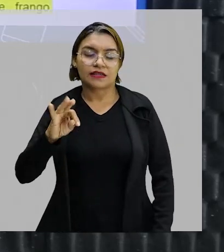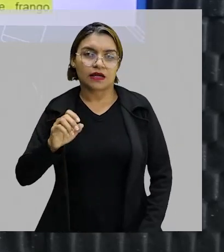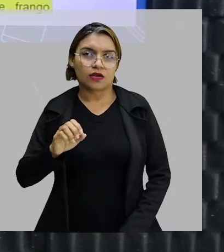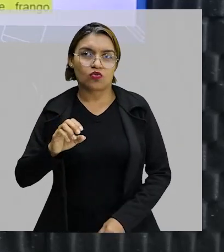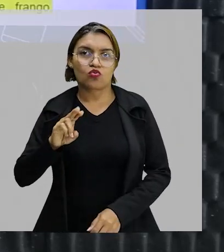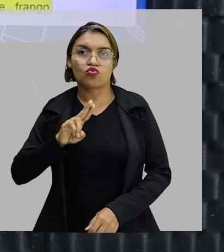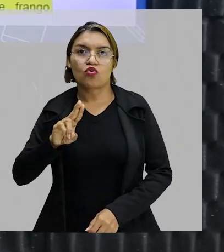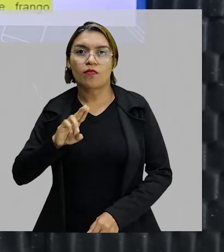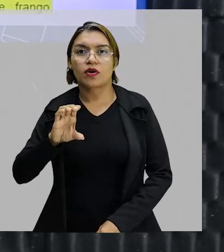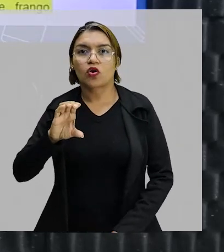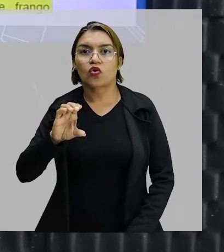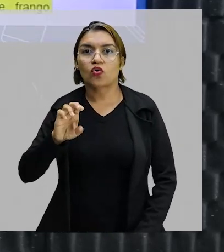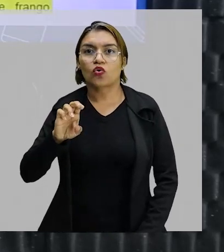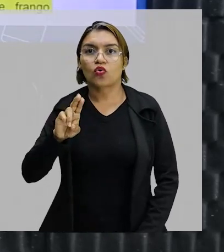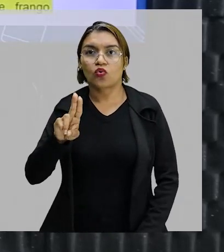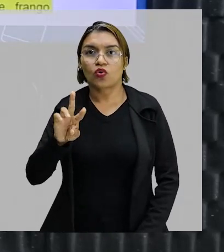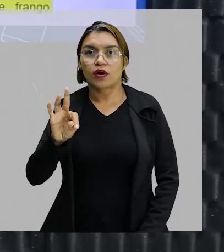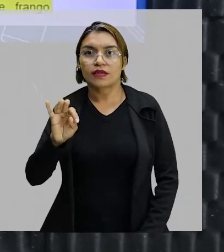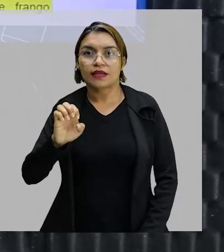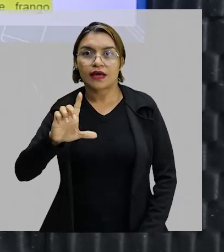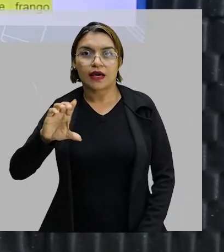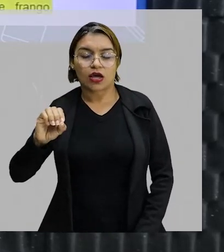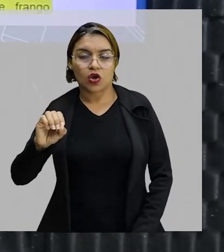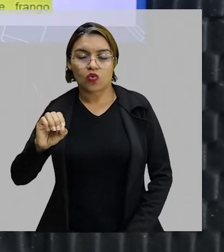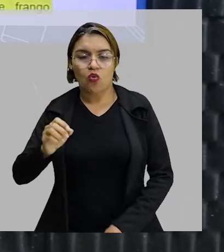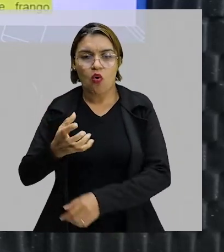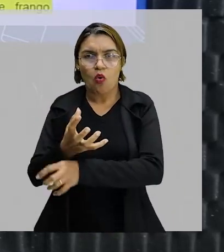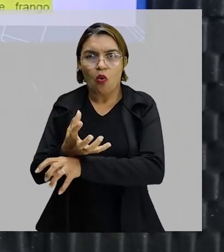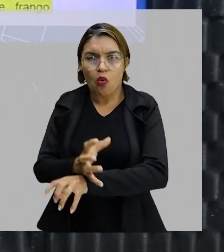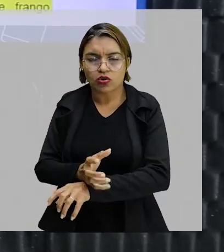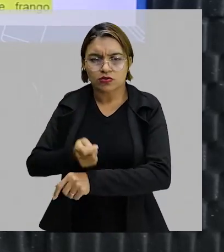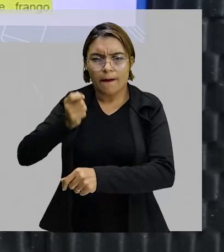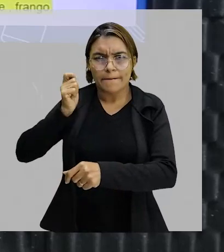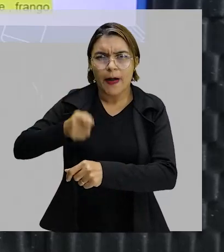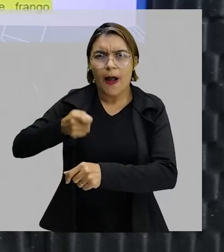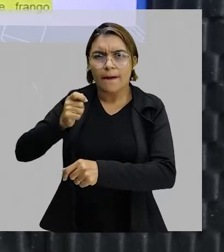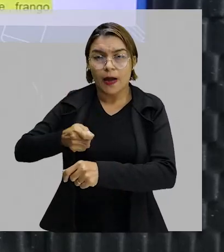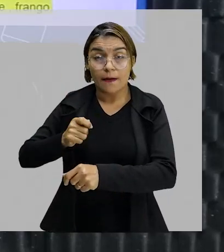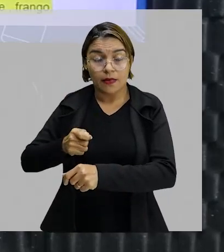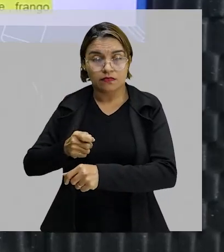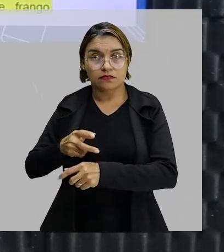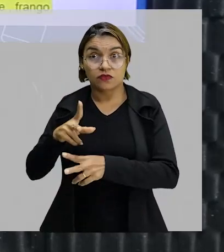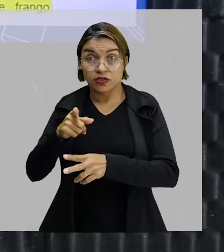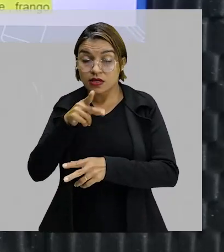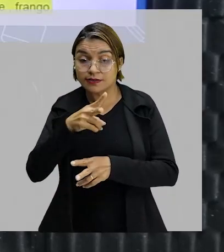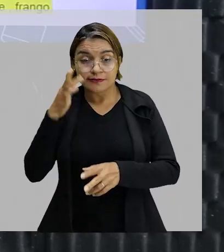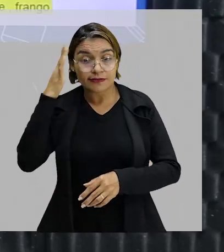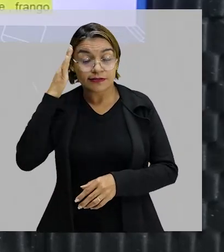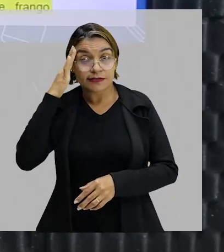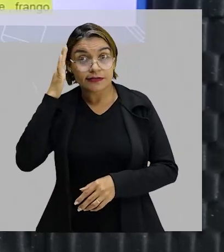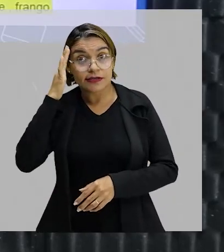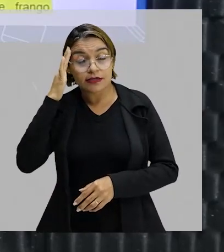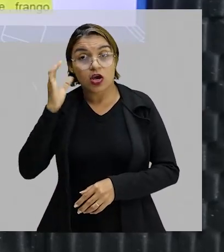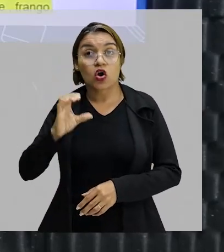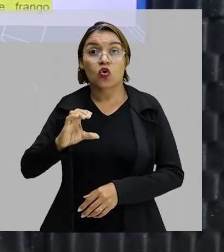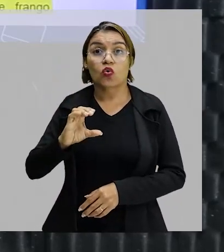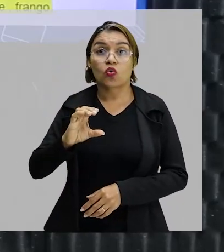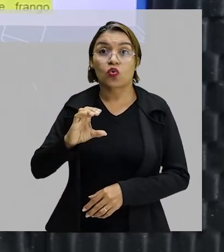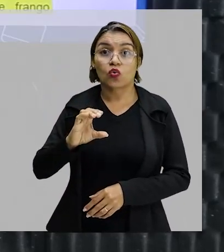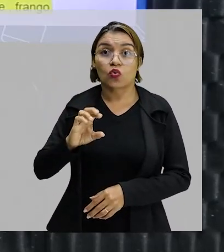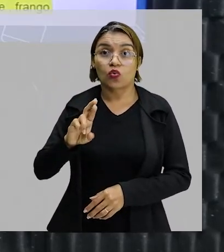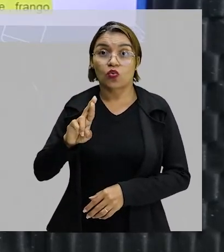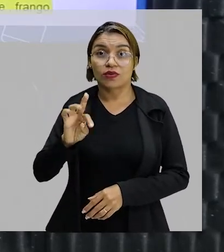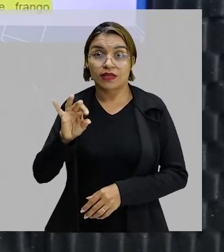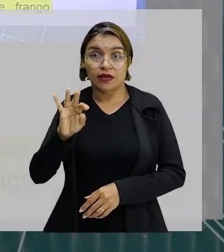que a gente corta osso. Então, associem cuchillo a cutelo que vocês vão fazer associação, porque o cutelo é uma espécie de faca,